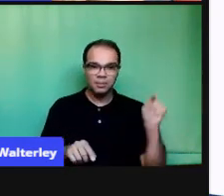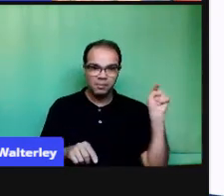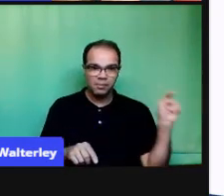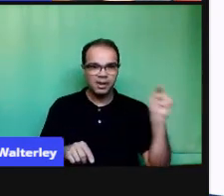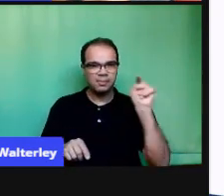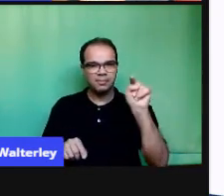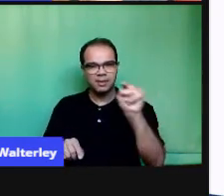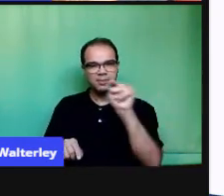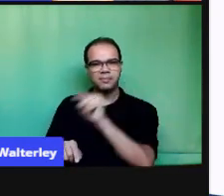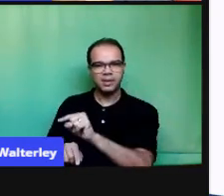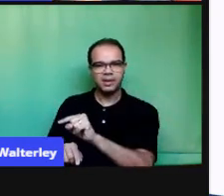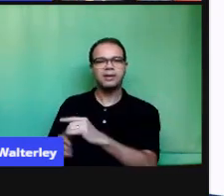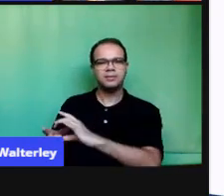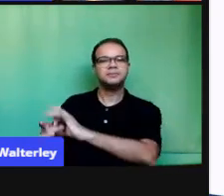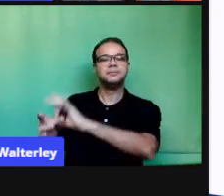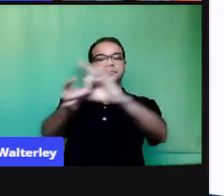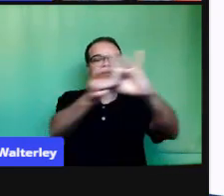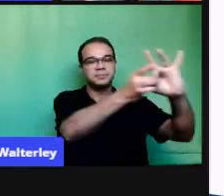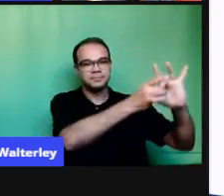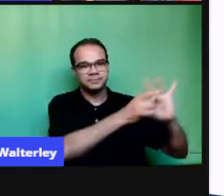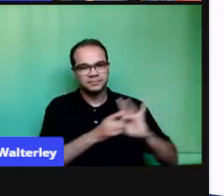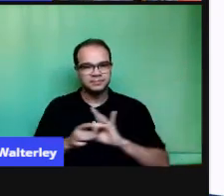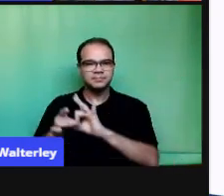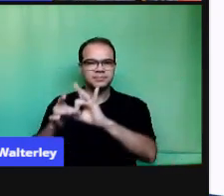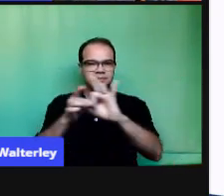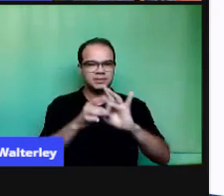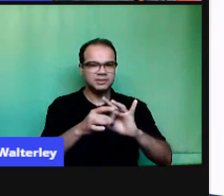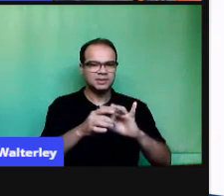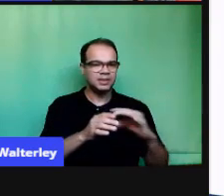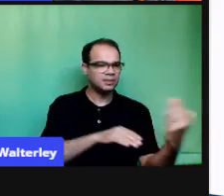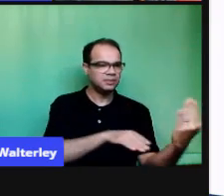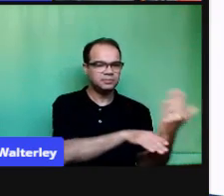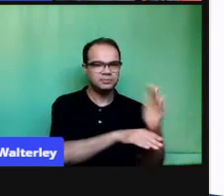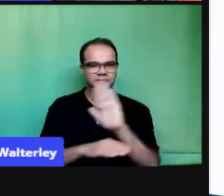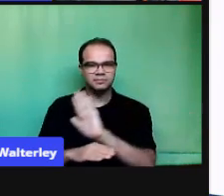juntar ambiente, ser humano e animal. Pode passar, por favor.